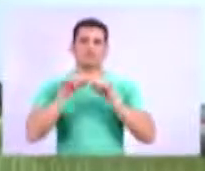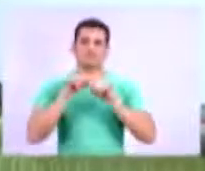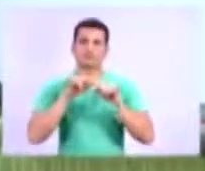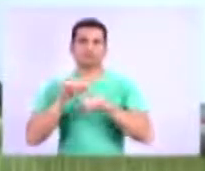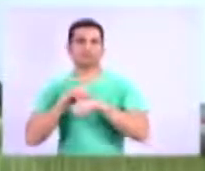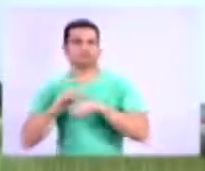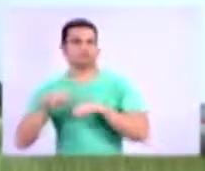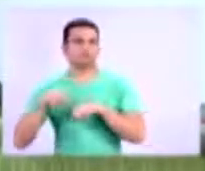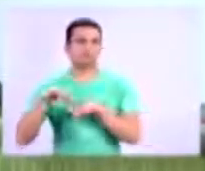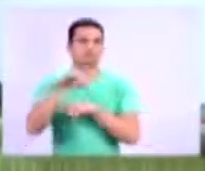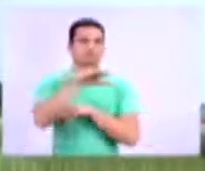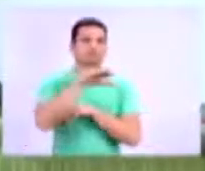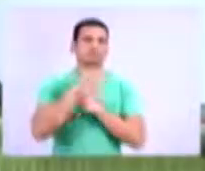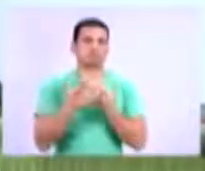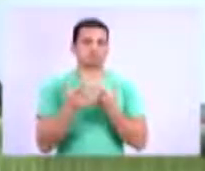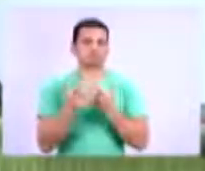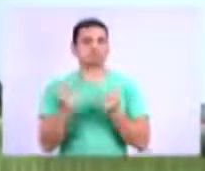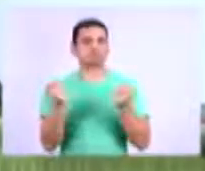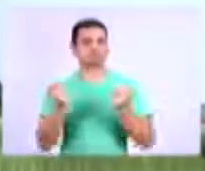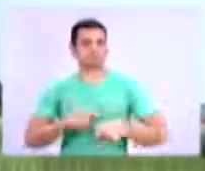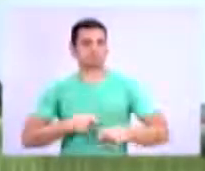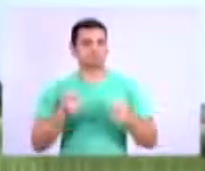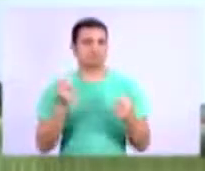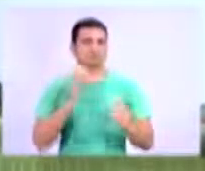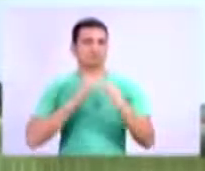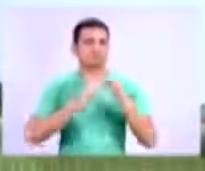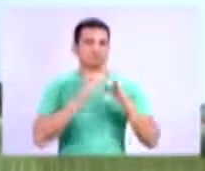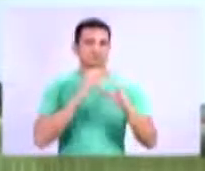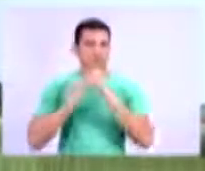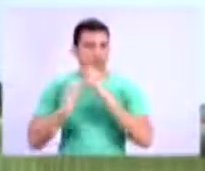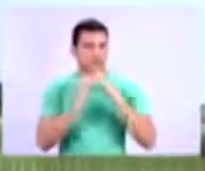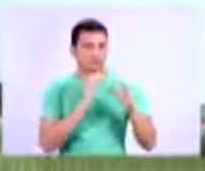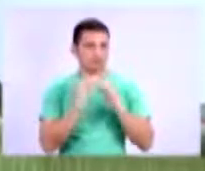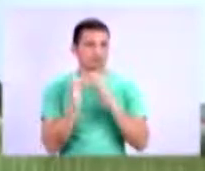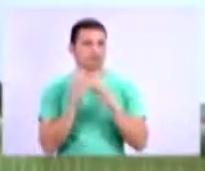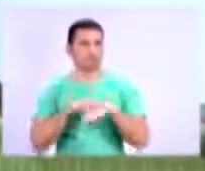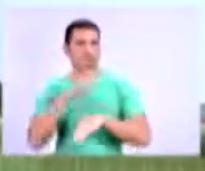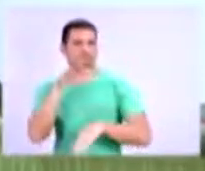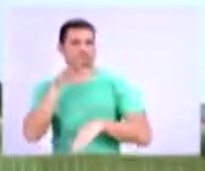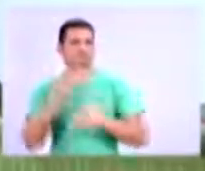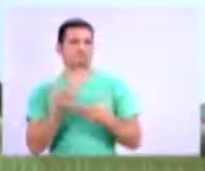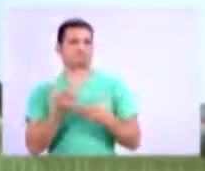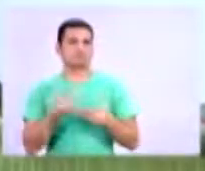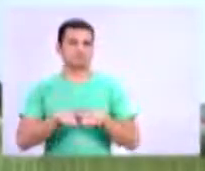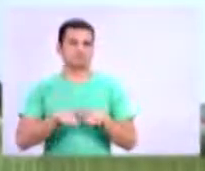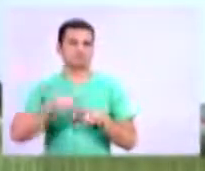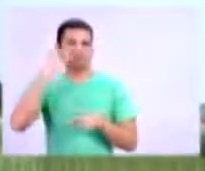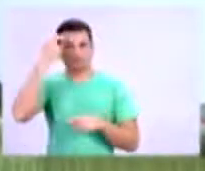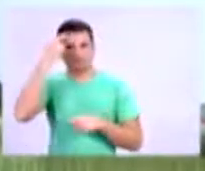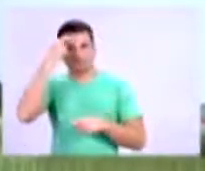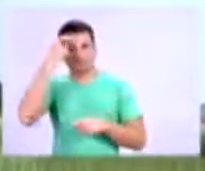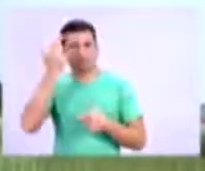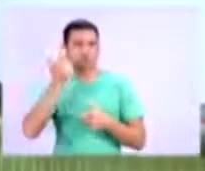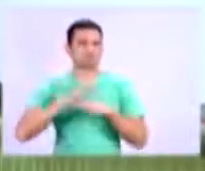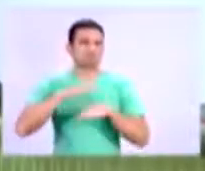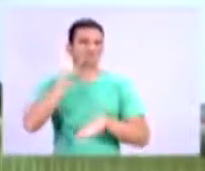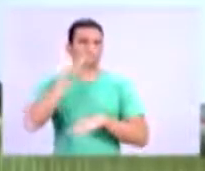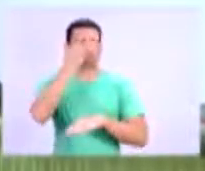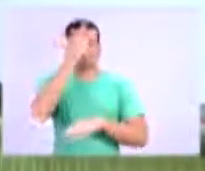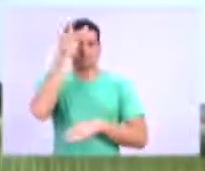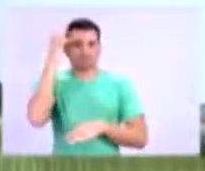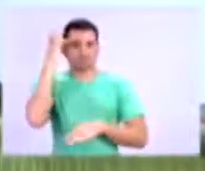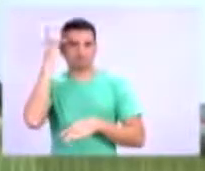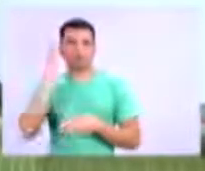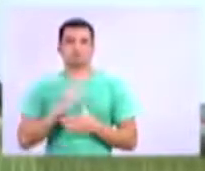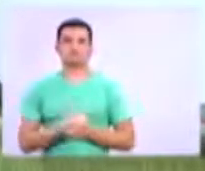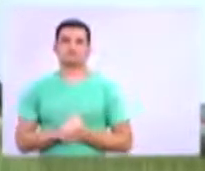tempo real. Então, isso possibilita uma comunicação maior e possibilita uma conscientização maior de pessoas.